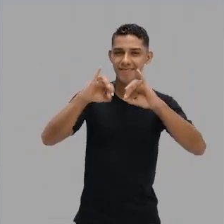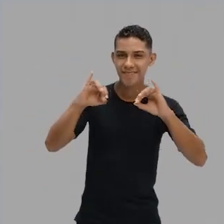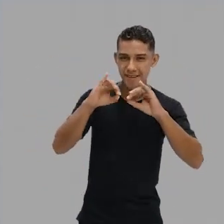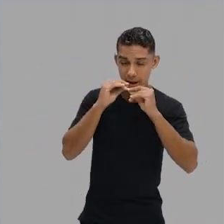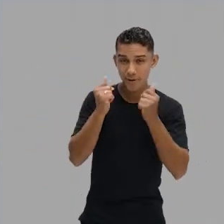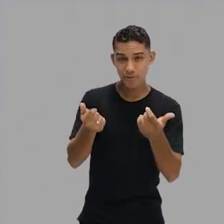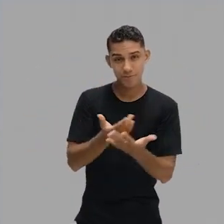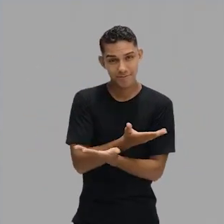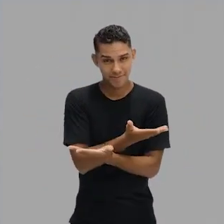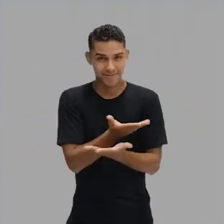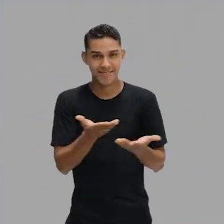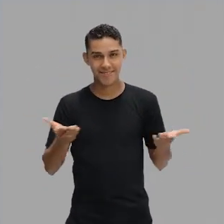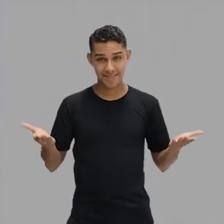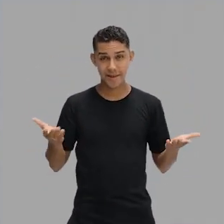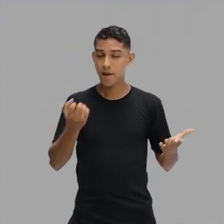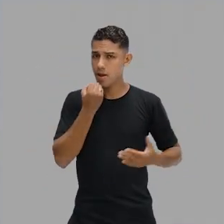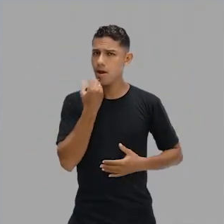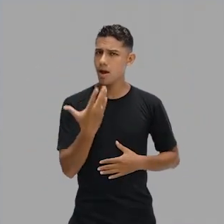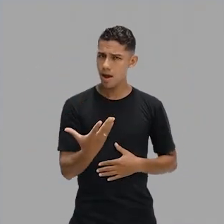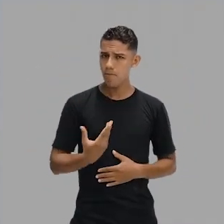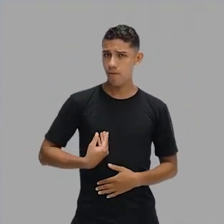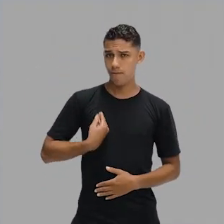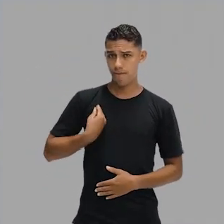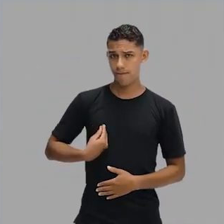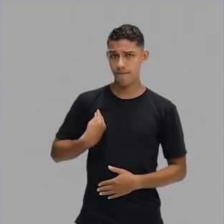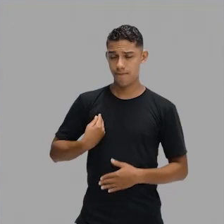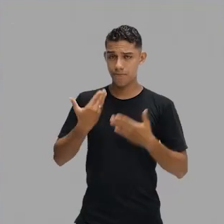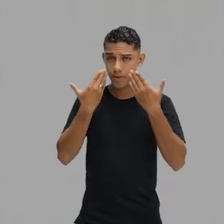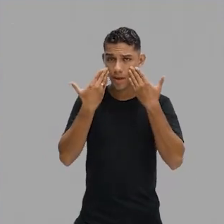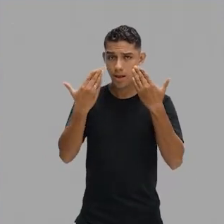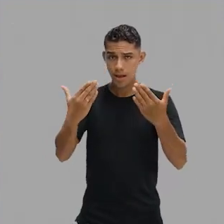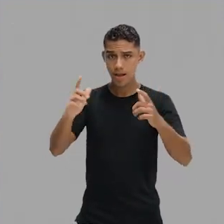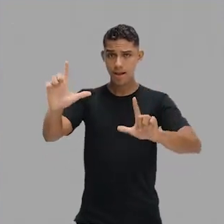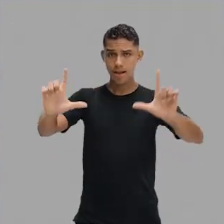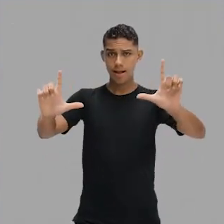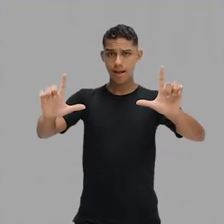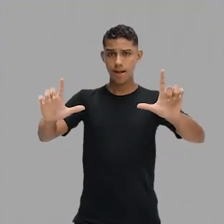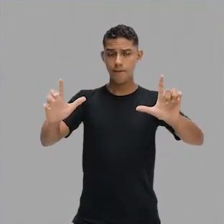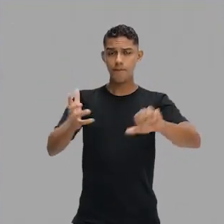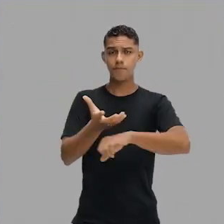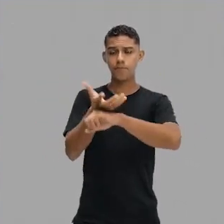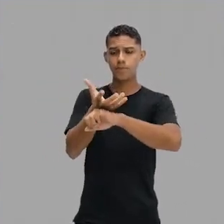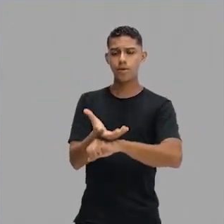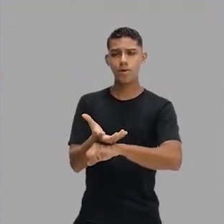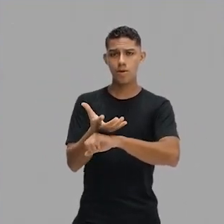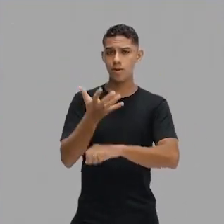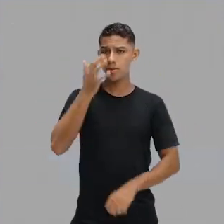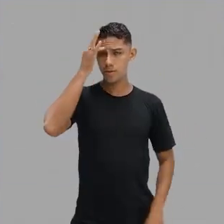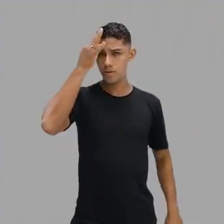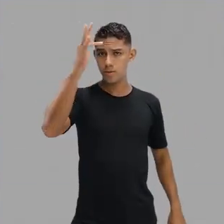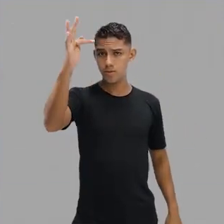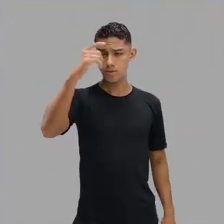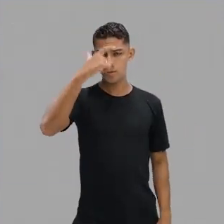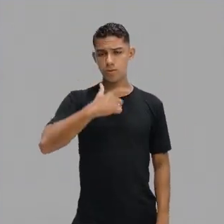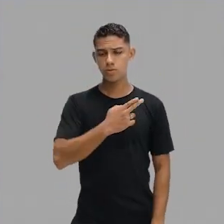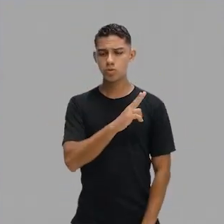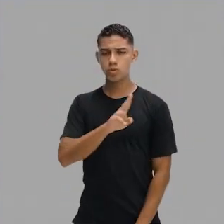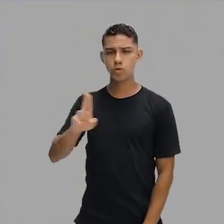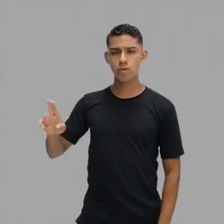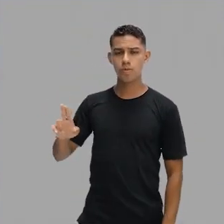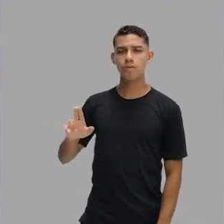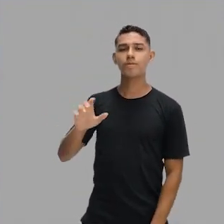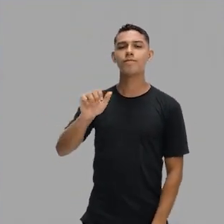Fala, meus queridos alunos, que bom ter vocês aqui comigo novamente. Professor André Luiz, de Filosofia, esse professor que insiste